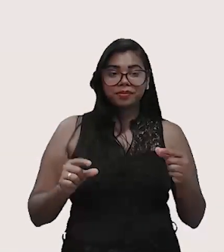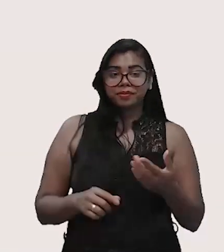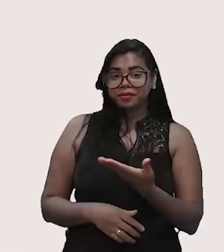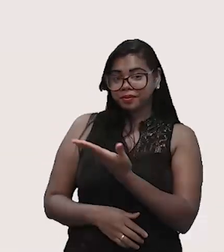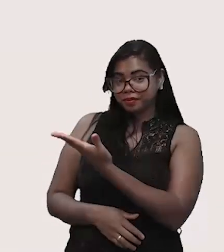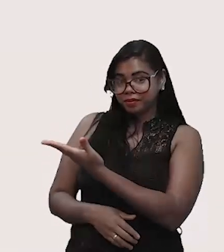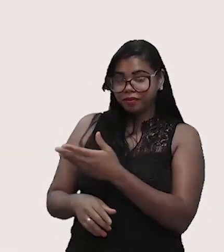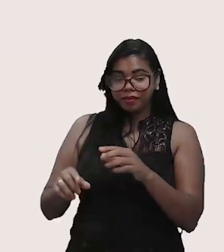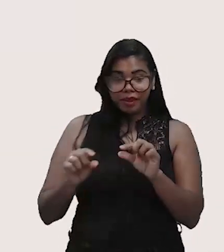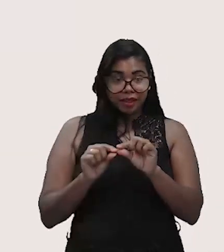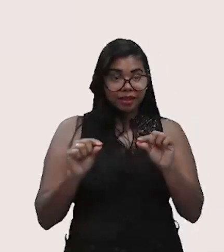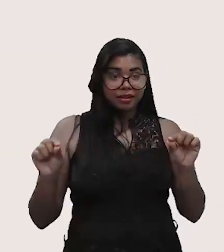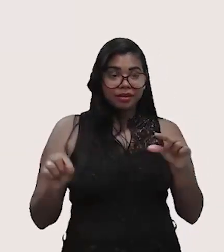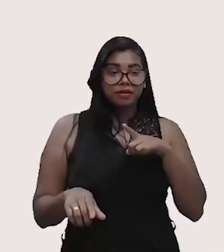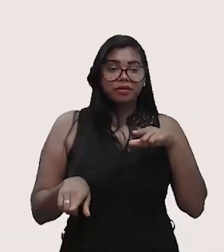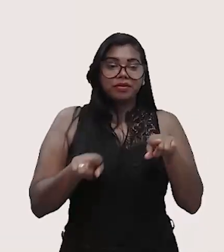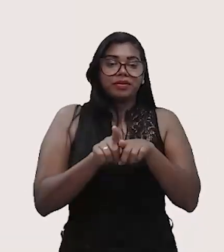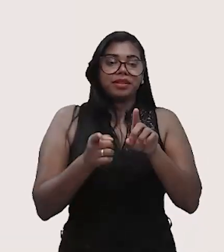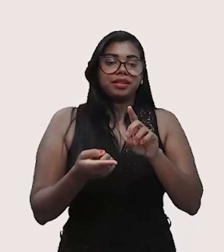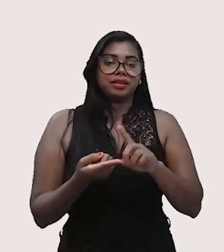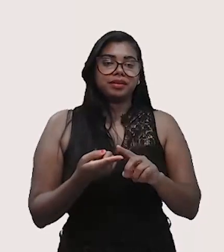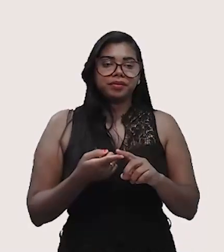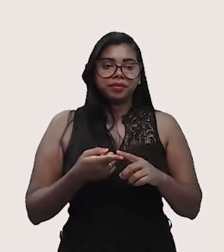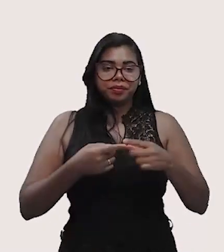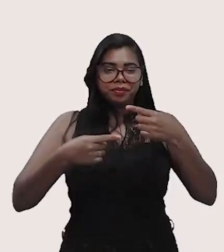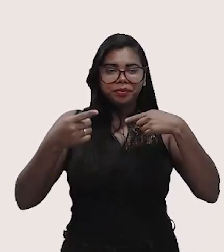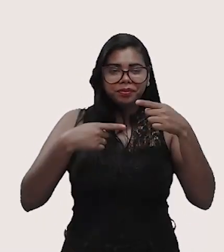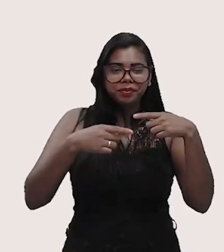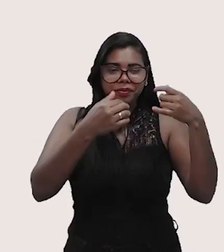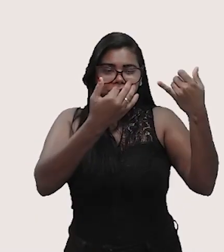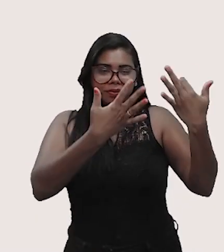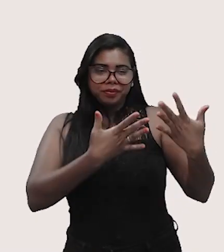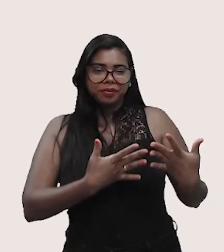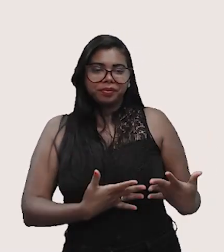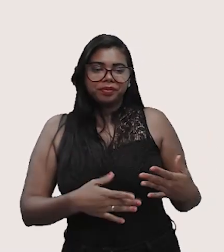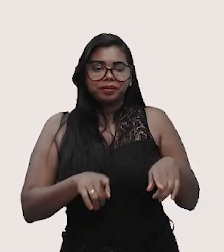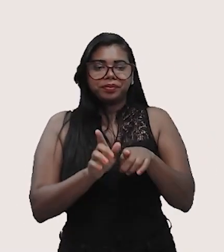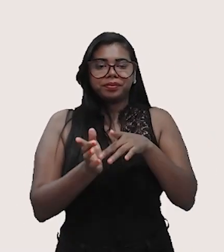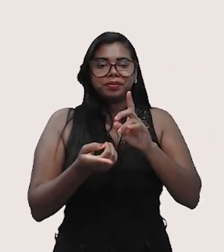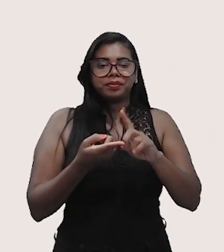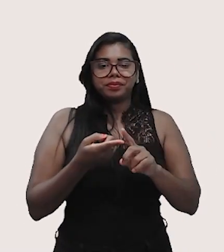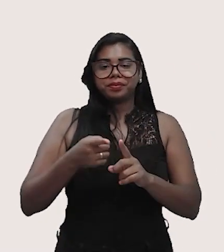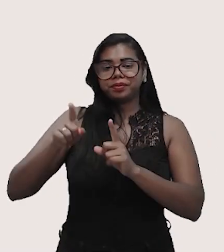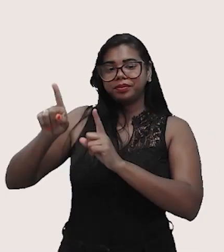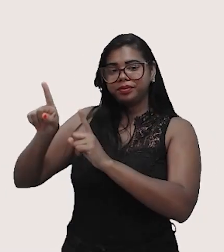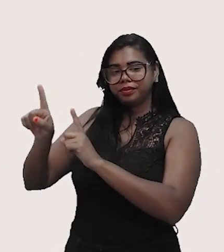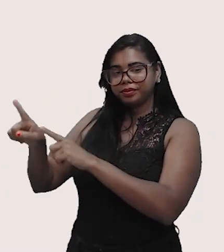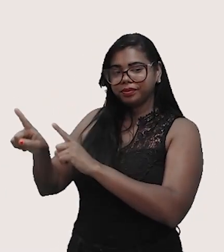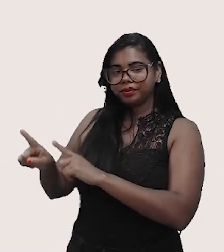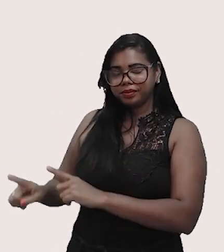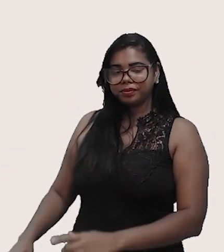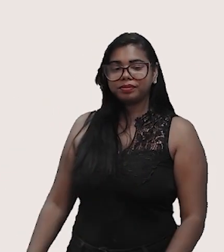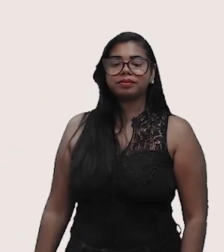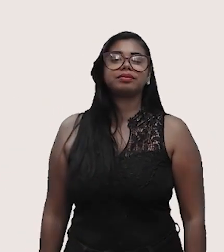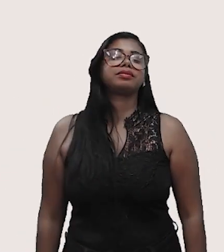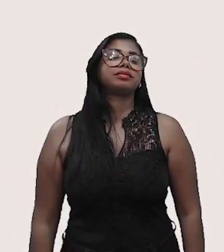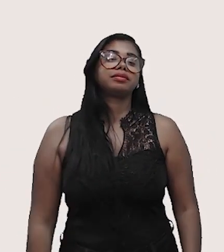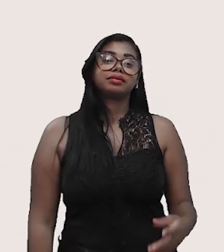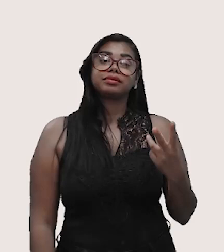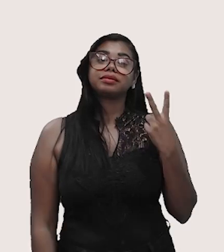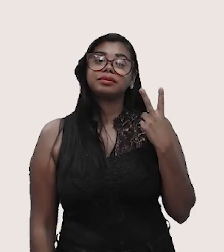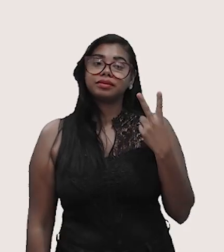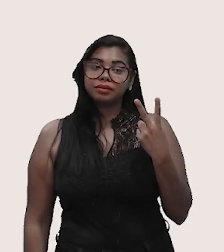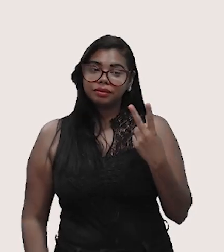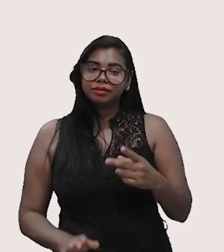E aí, homem, ao questionar a respeito da extensão desse fio, ele chega na sua segunda lei, onde ele